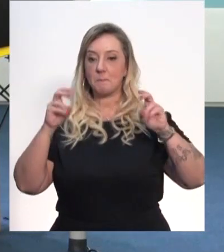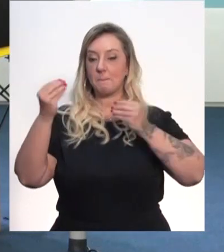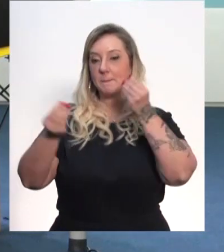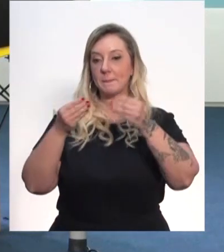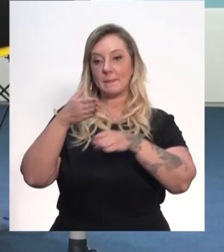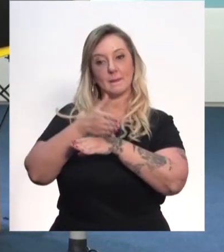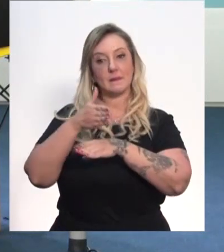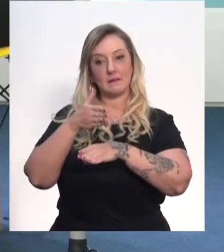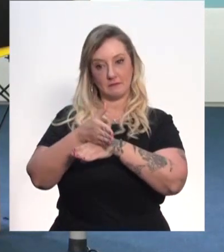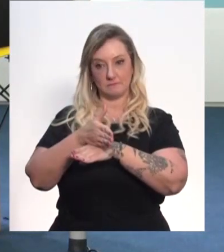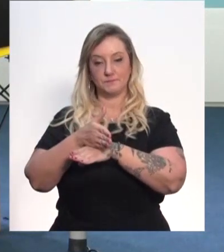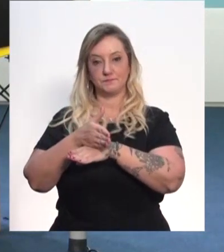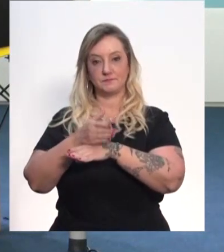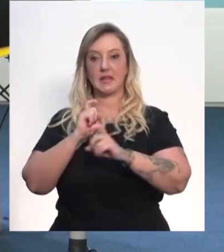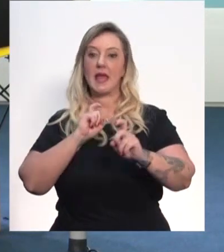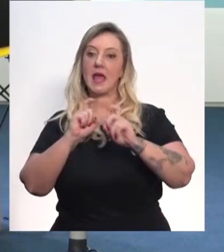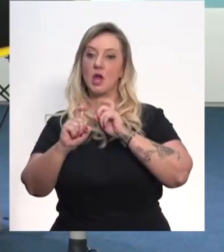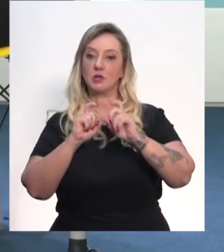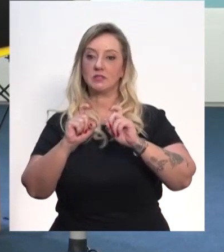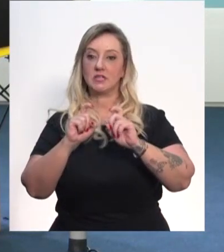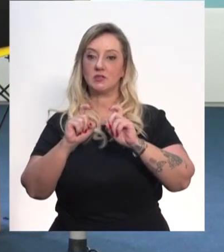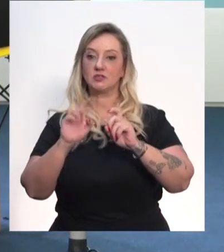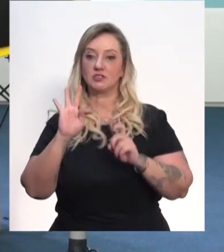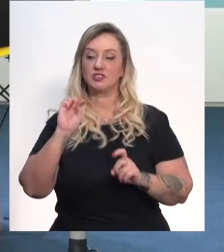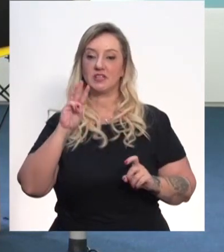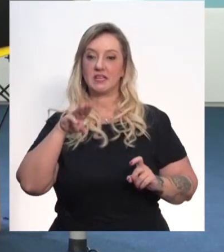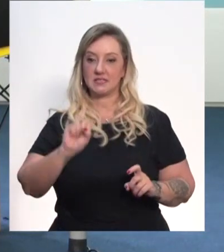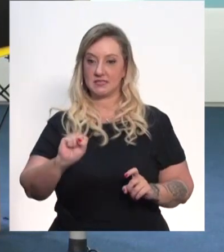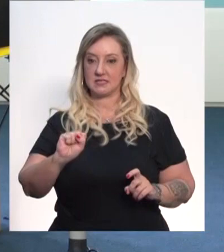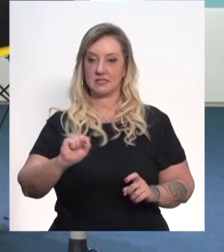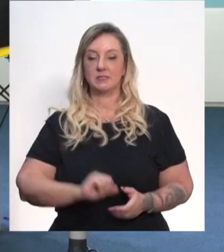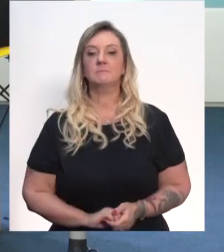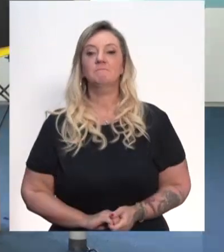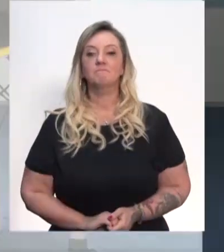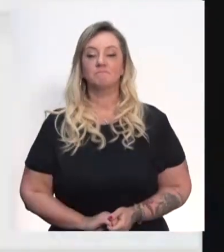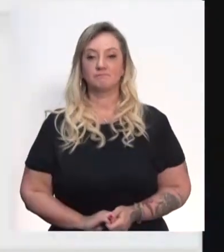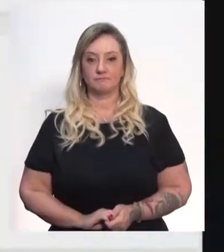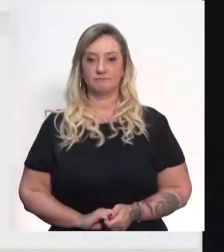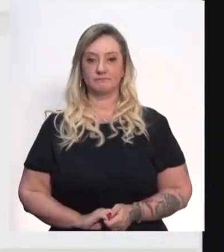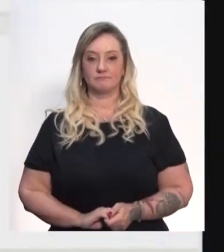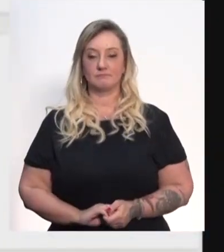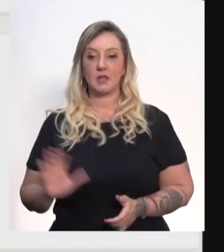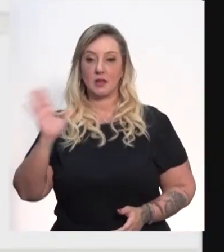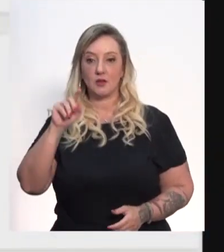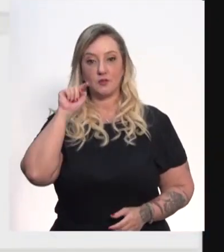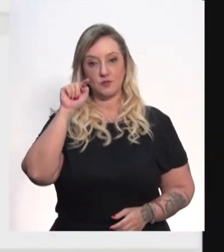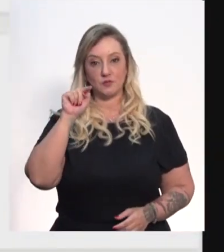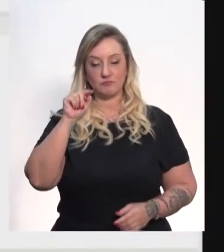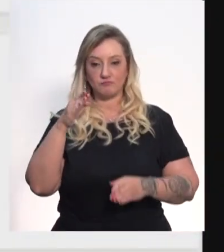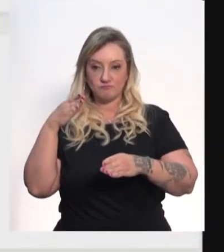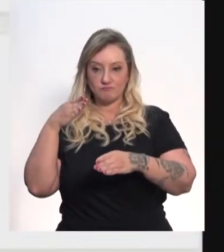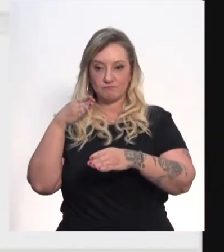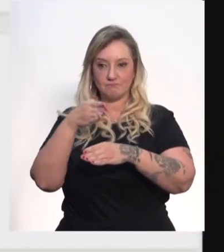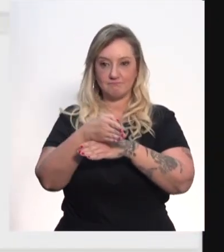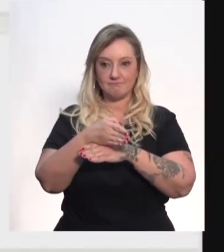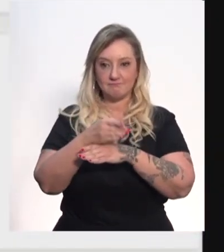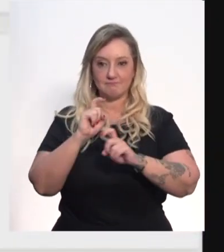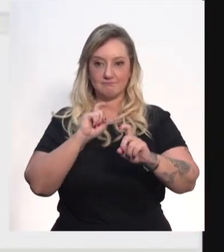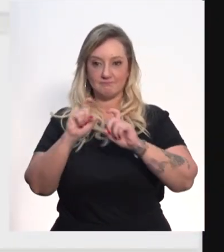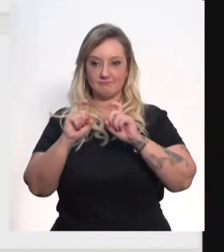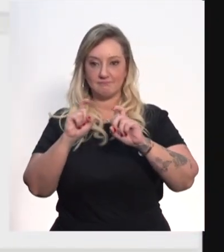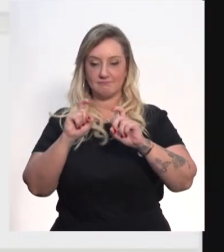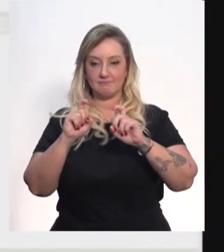saúde. Então, nós colocamos aí na apresentação, na verdade é um lembrete, né? Eu vou pedir para colocarem novamente